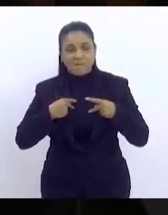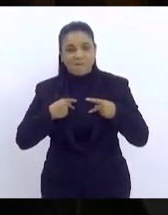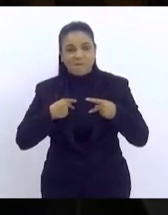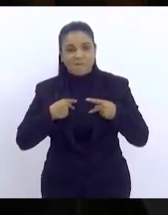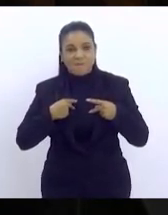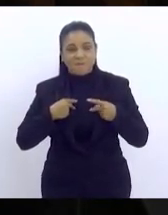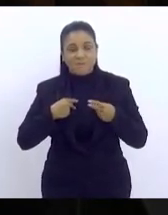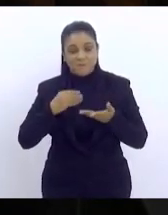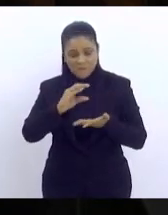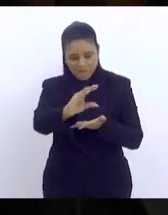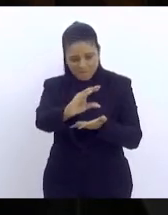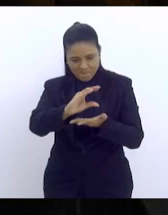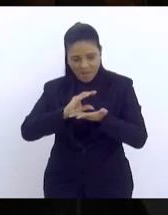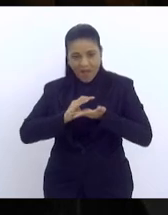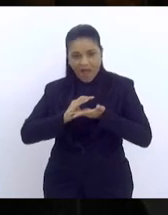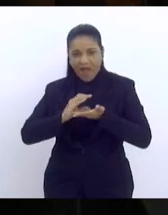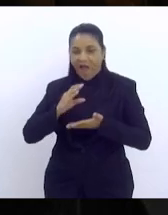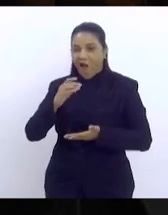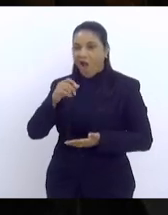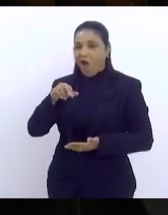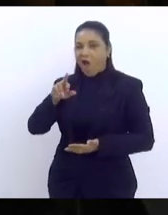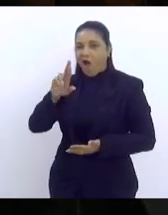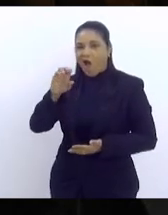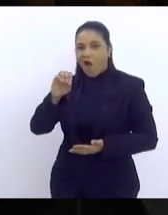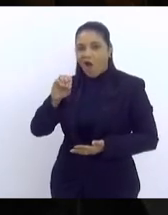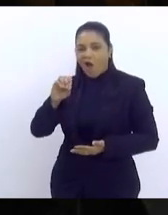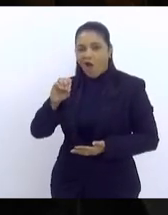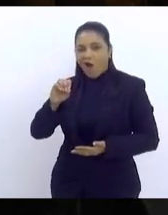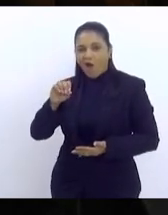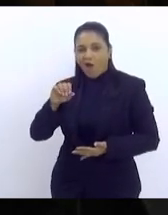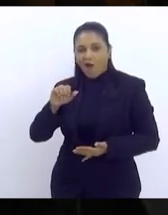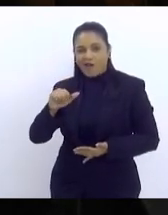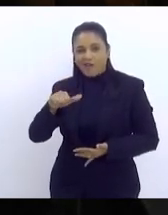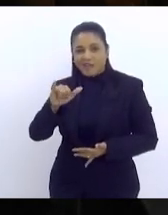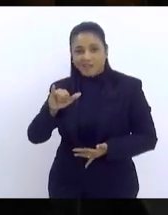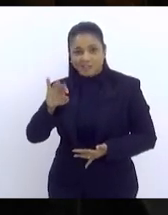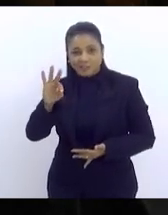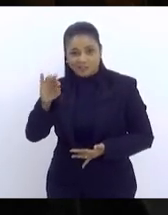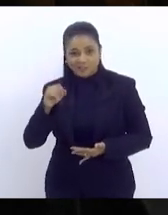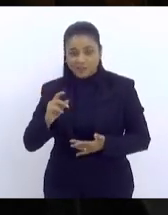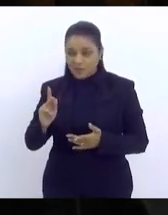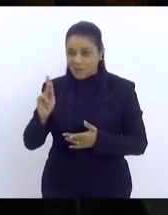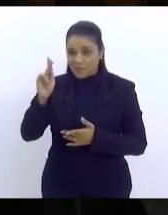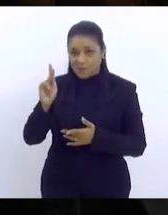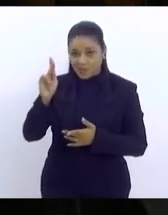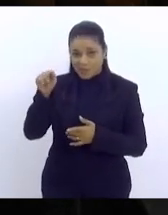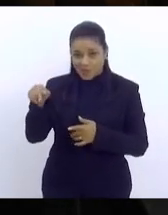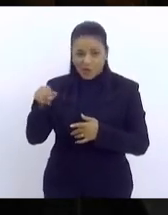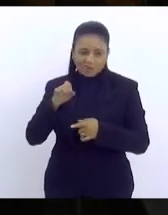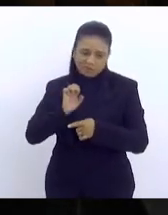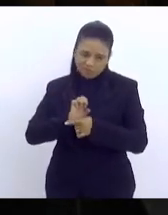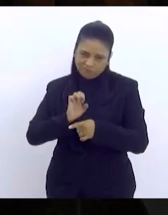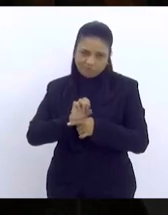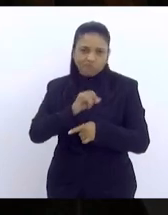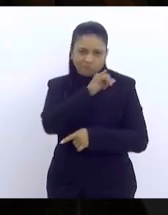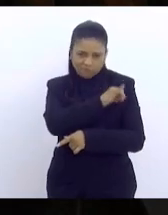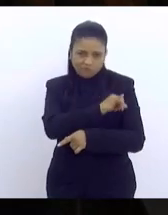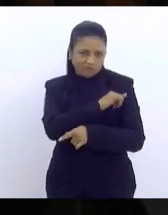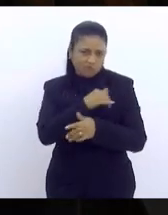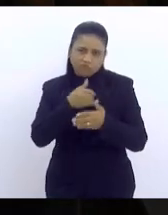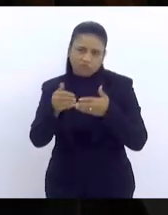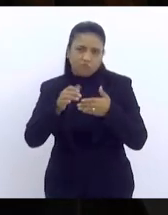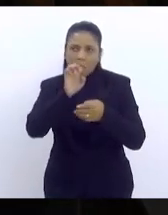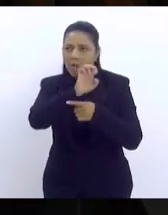de royalties pela exploração de petróleo nós está do Rio de Janeiro e qualquer outra unidade Federação que tenha